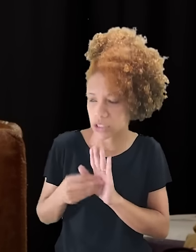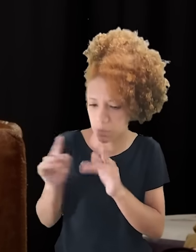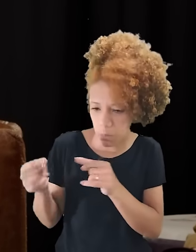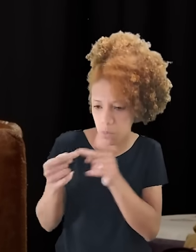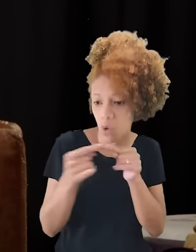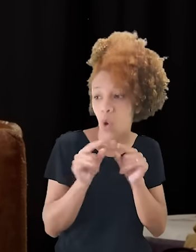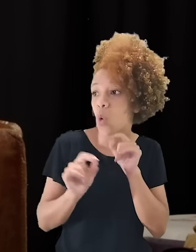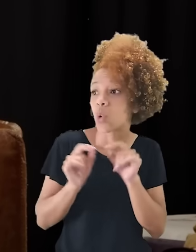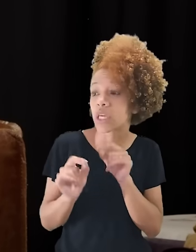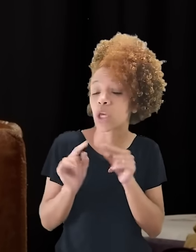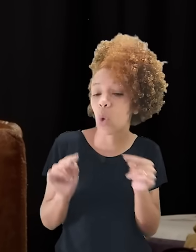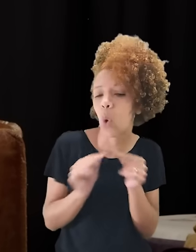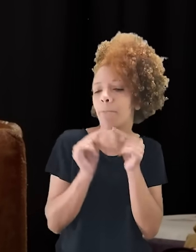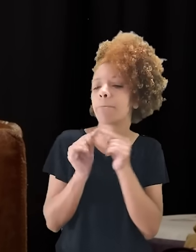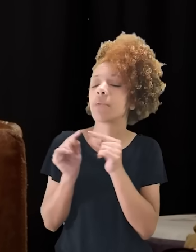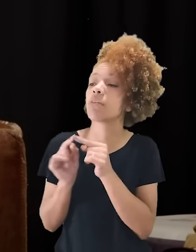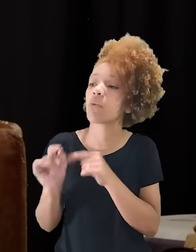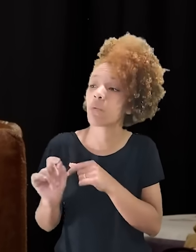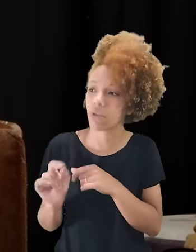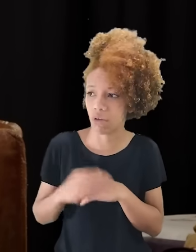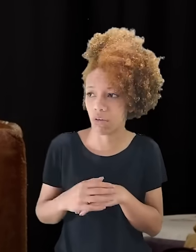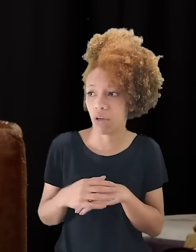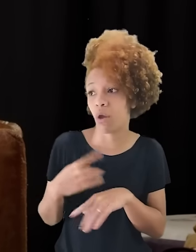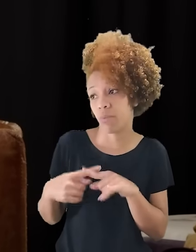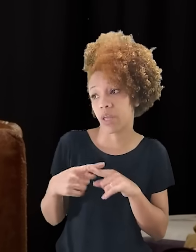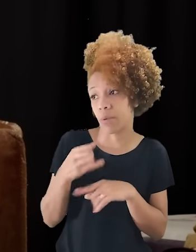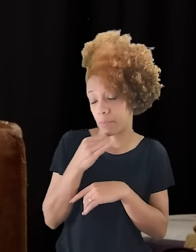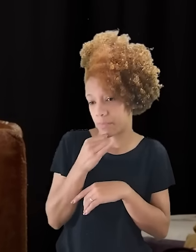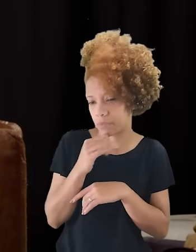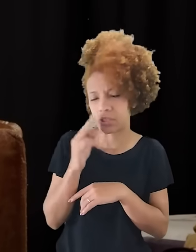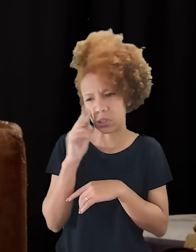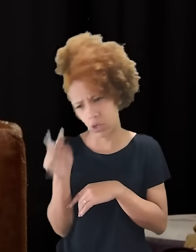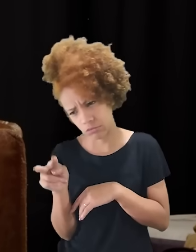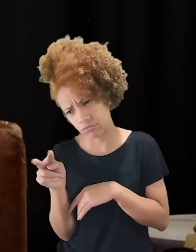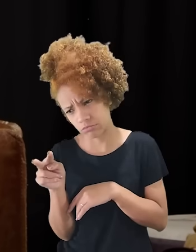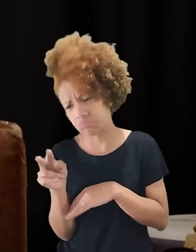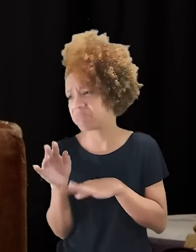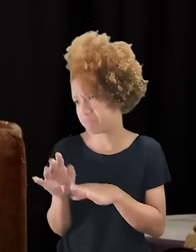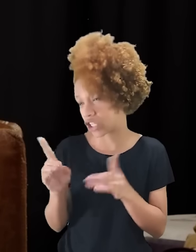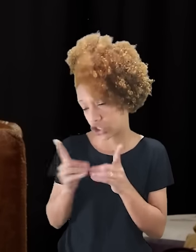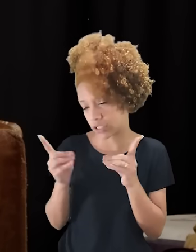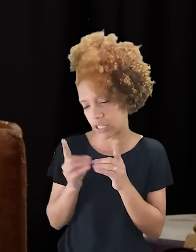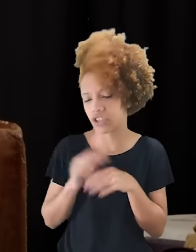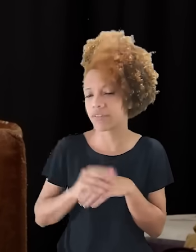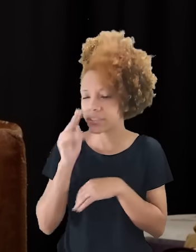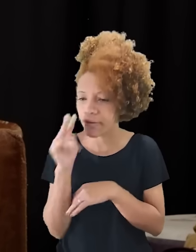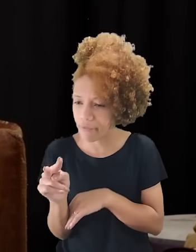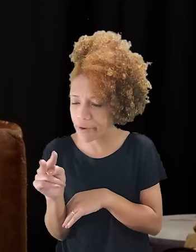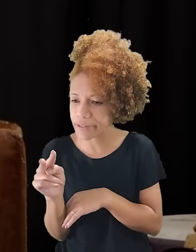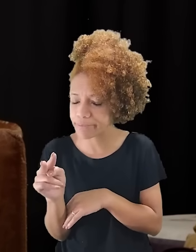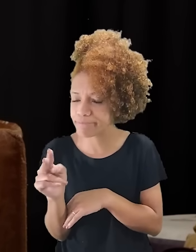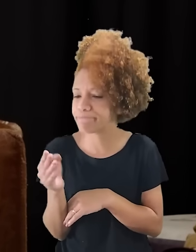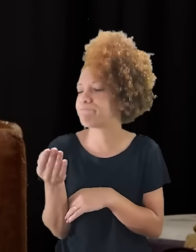as combinações O que combina com o que entendeu porque é quando você olha tá bom didaticamente é quando você